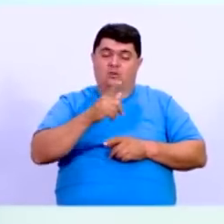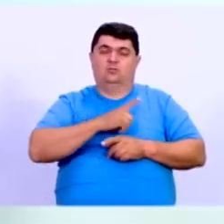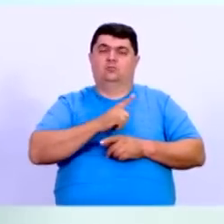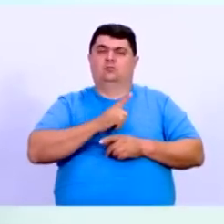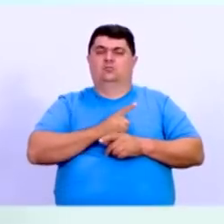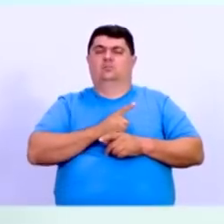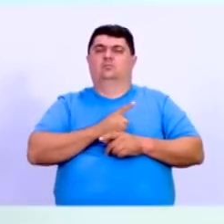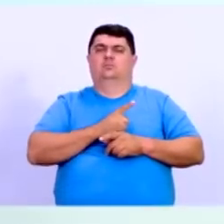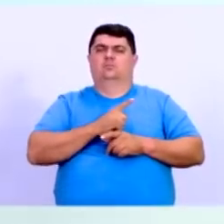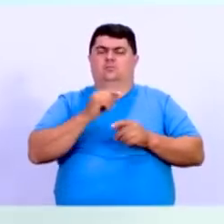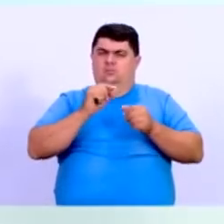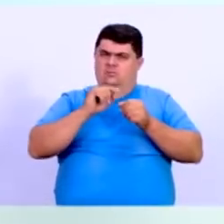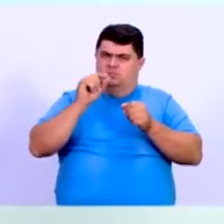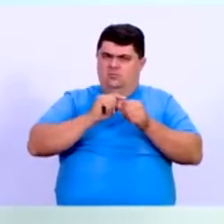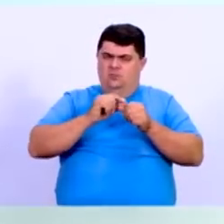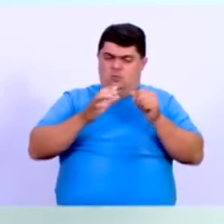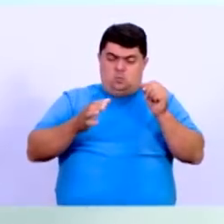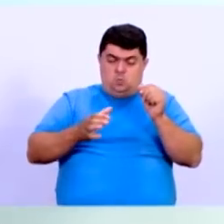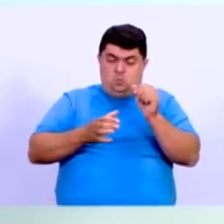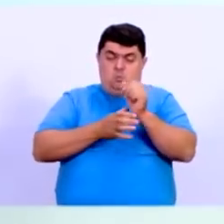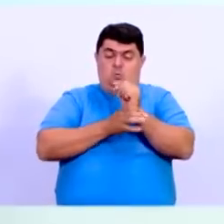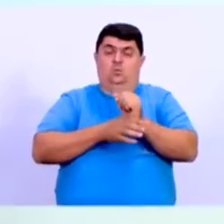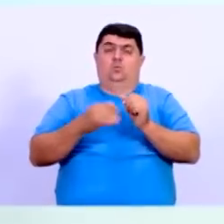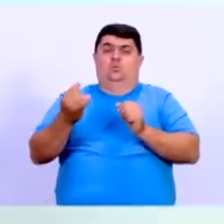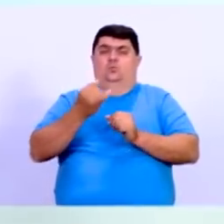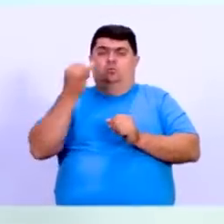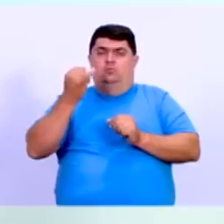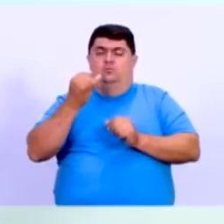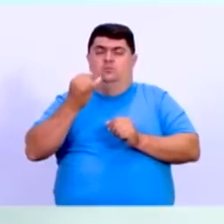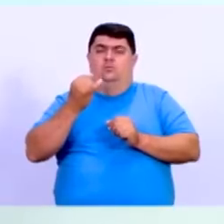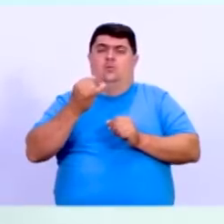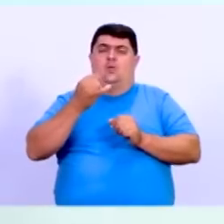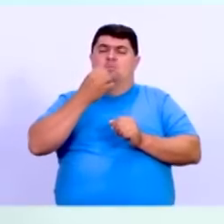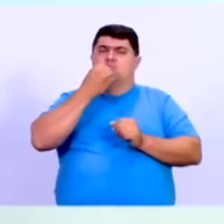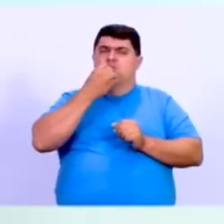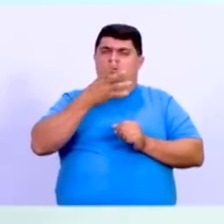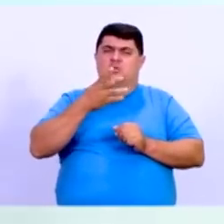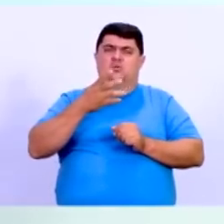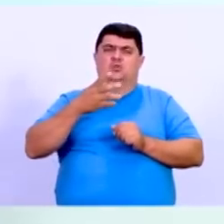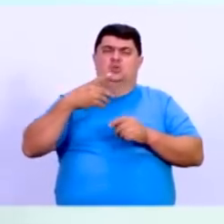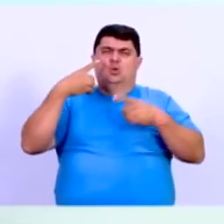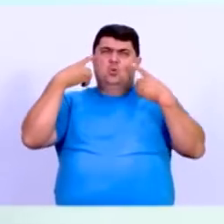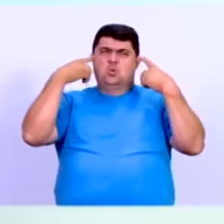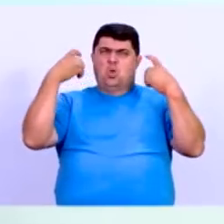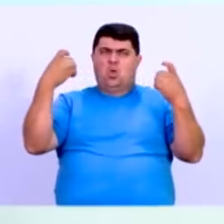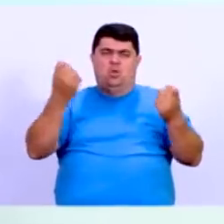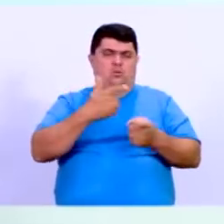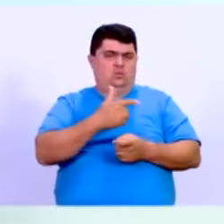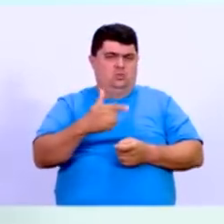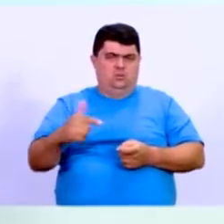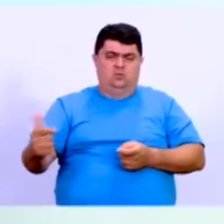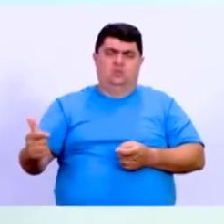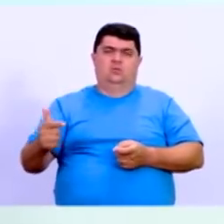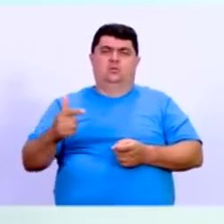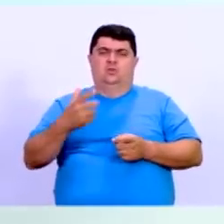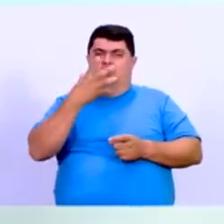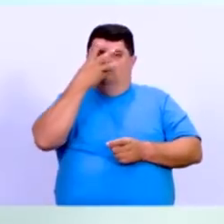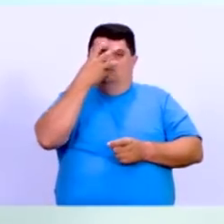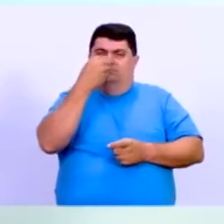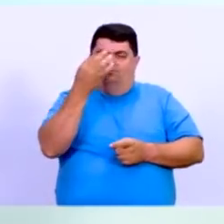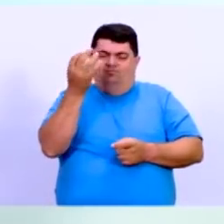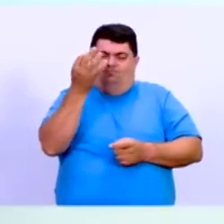com que essa mensagem chegue com segurança aí para você, com qualidade, sem chiado, né? Com a imagem em